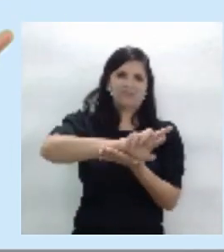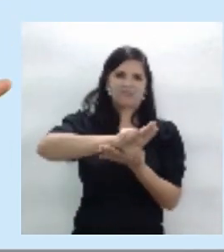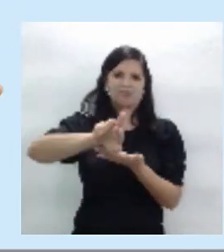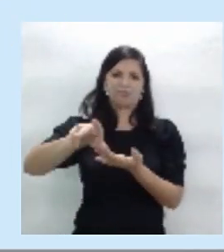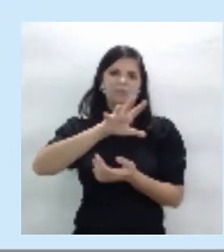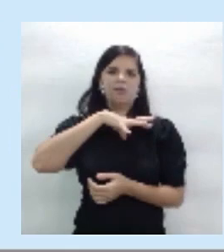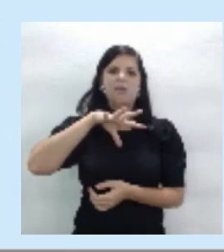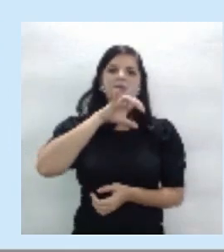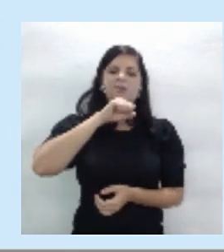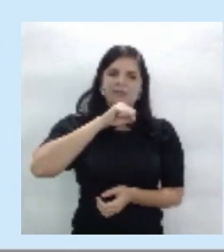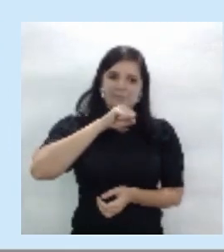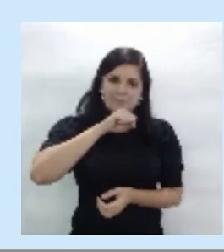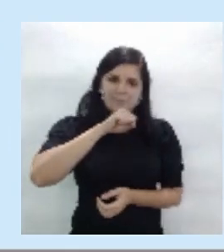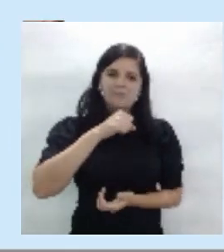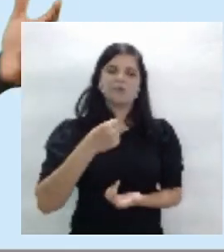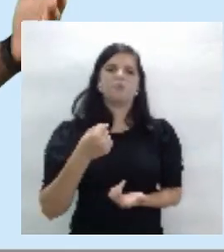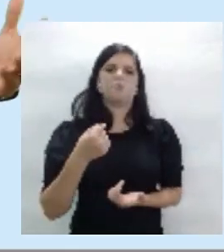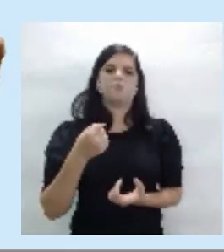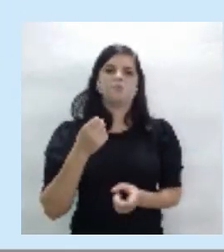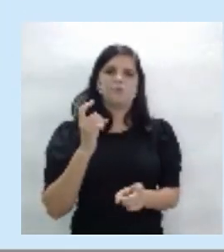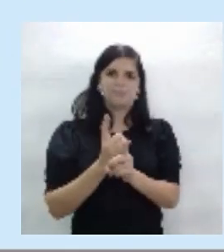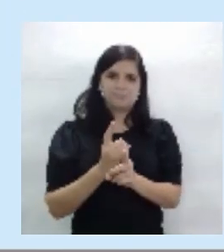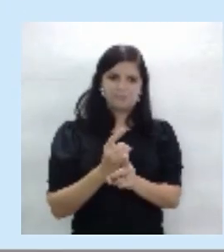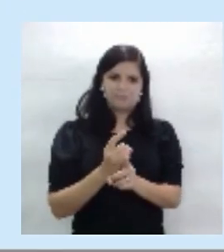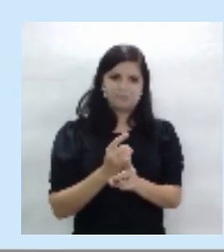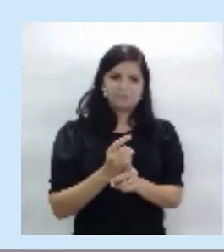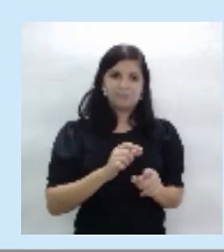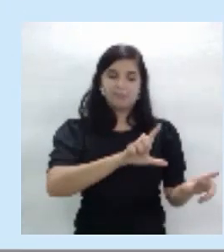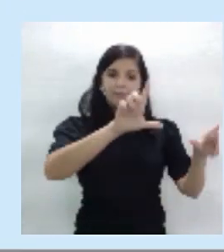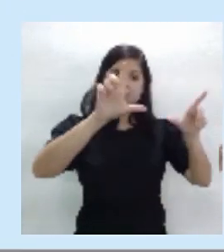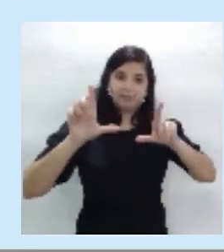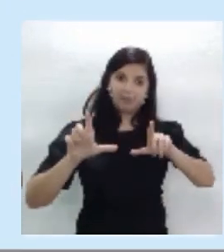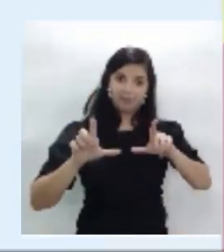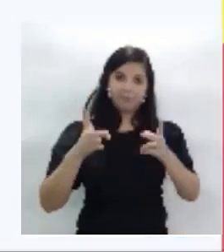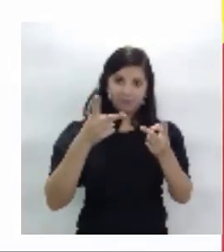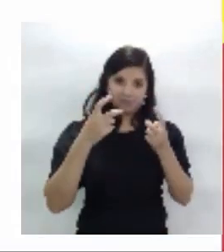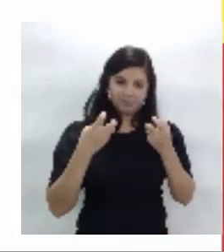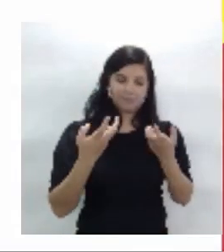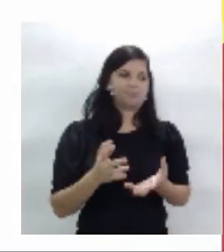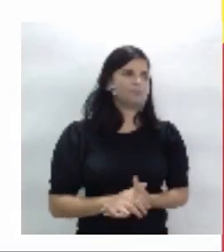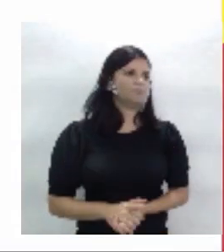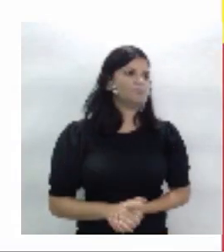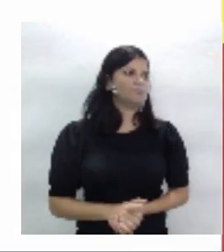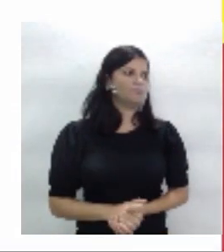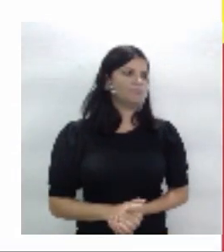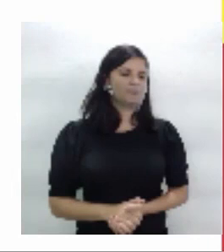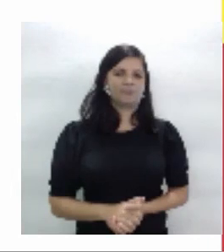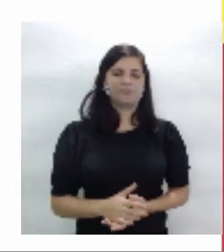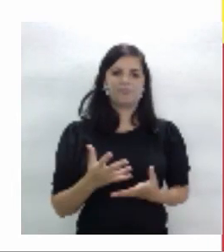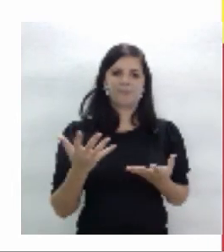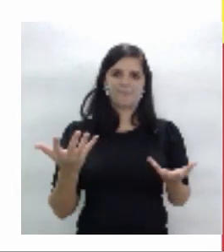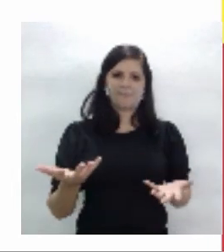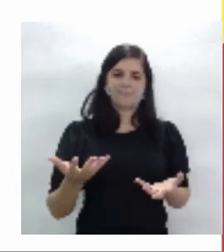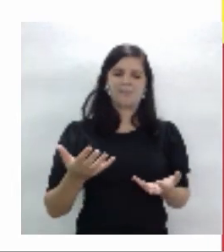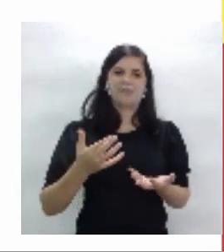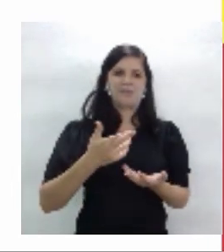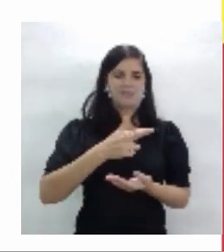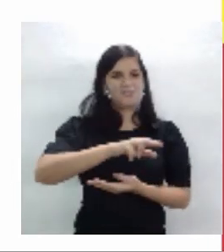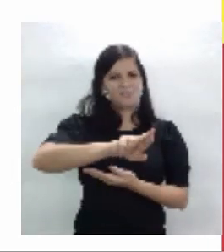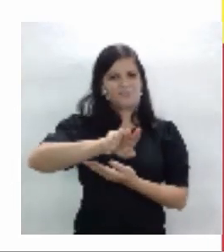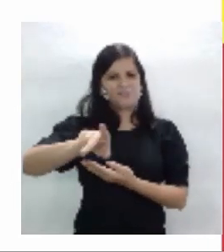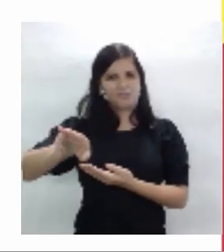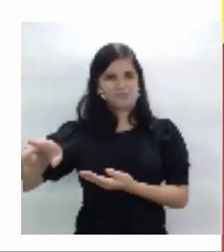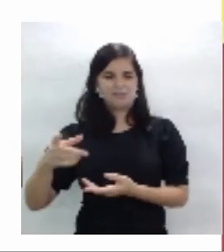espécies de animais na Caatinga também. Olha na tela, gente, mais uma vez. Então, observamos, né, a biodiversidade